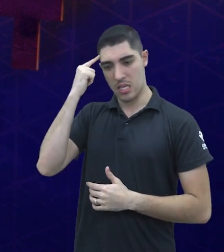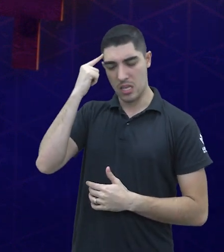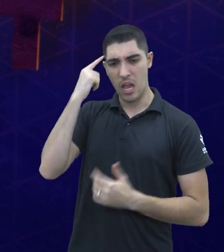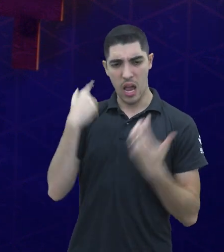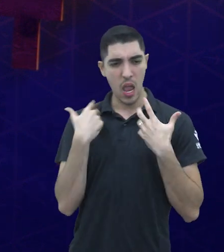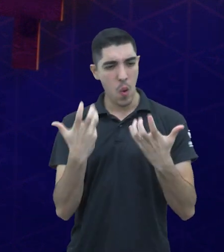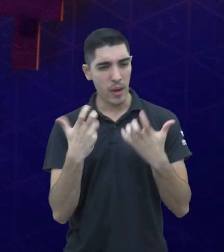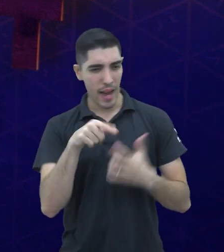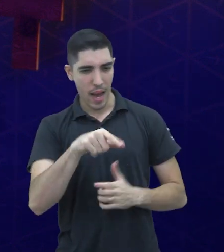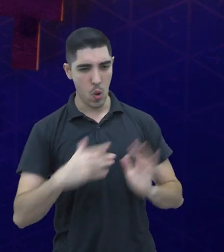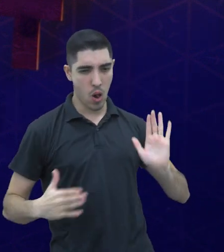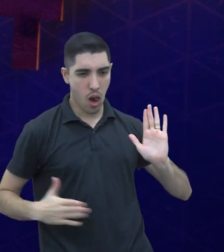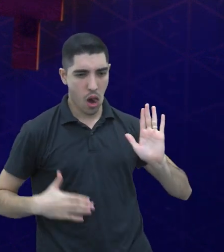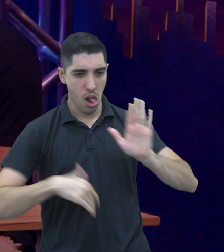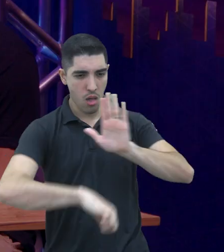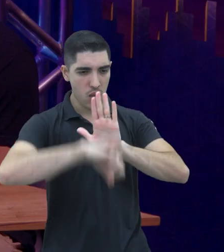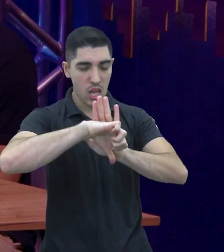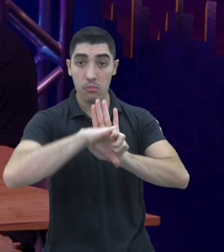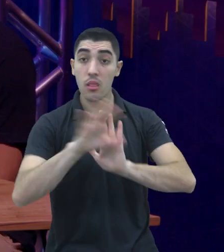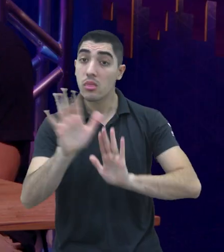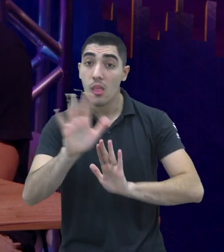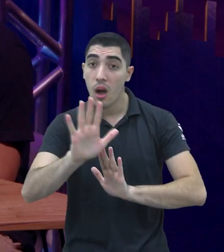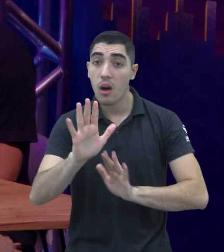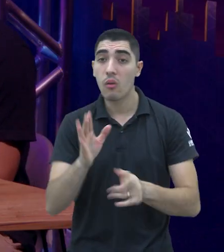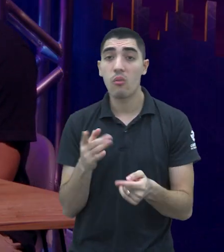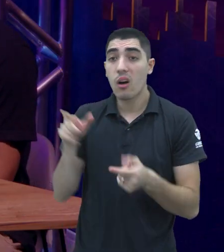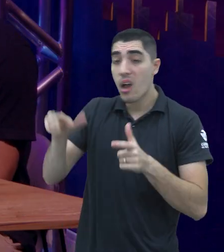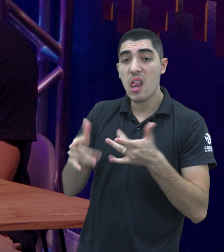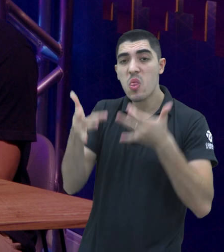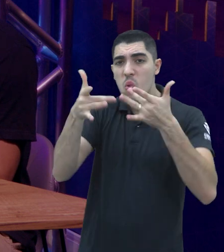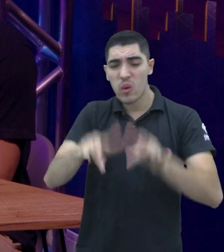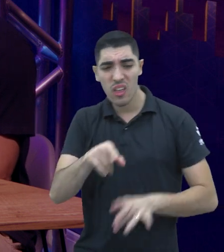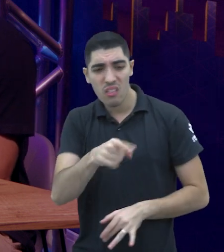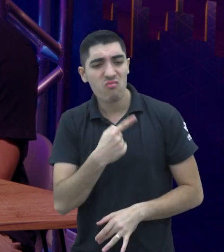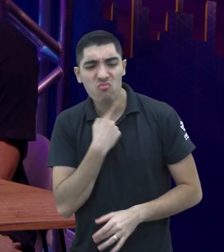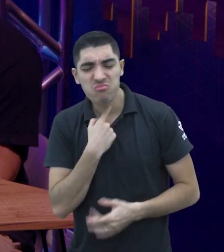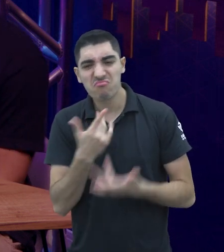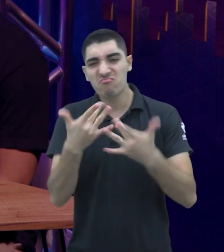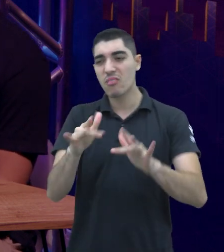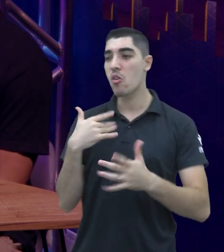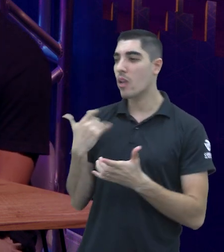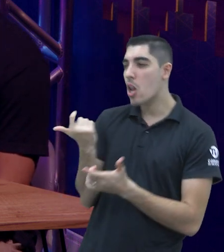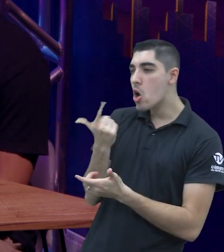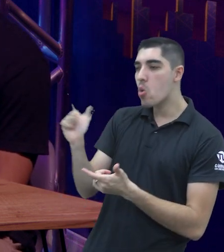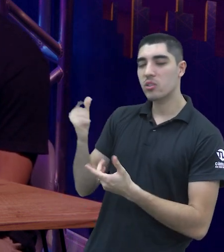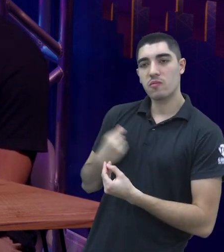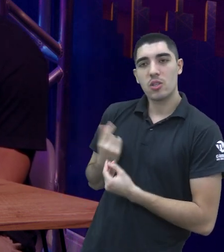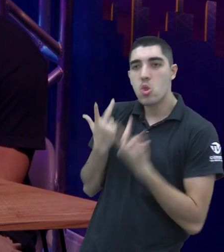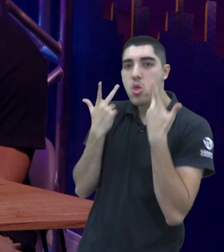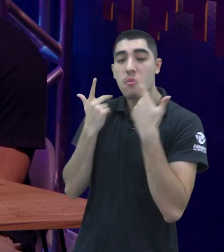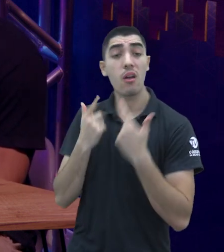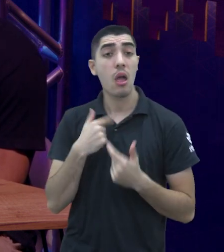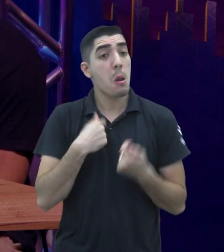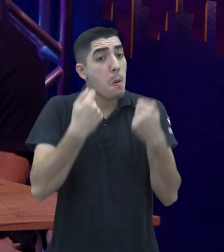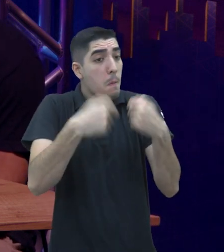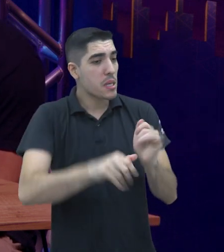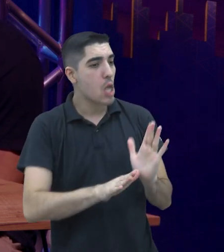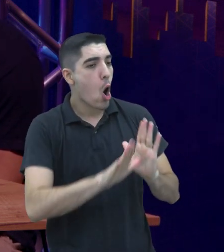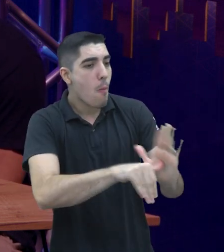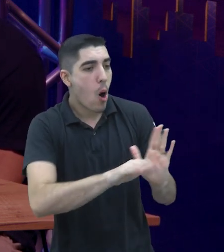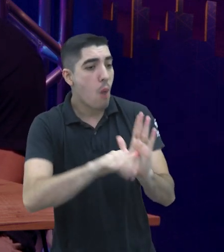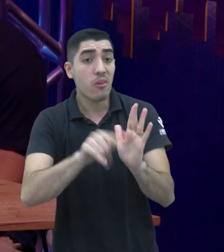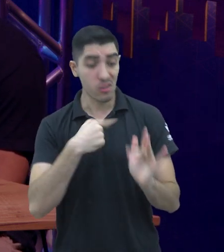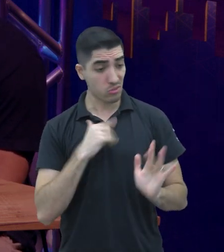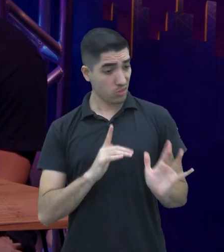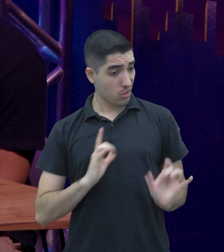vai querer ir para o crime ou não. Ela não vai ter a possibilidade, não vai ser, tipo assim, ela não vai ter que cogitar isso. Uhum. Né? Tipo, não vou precisar roubar porque eu